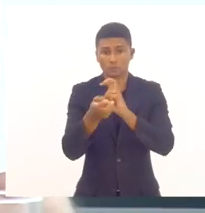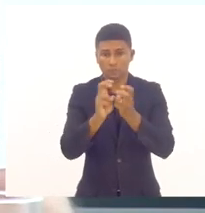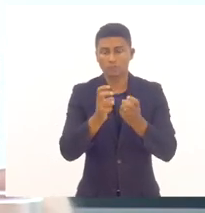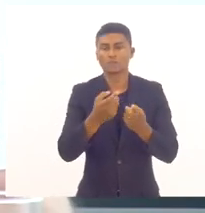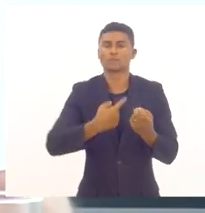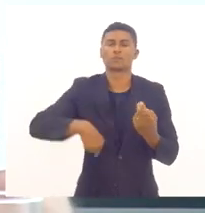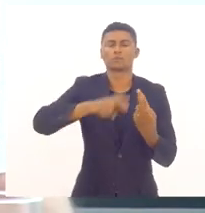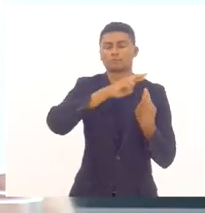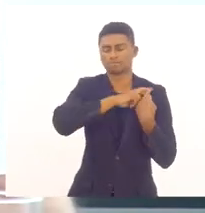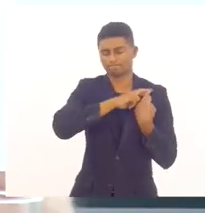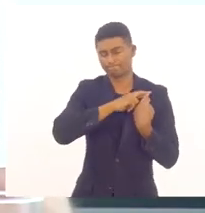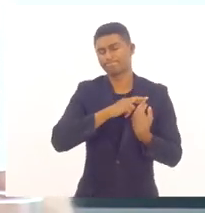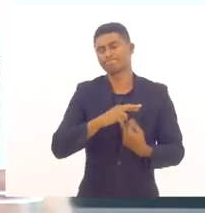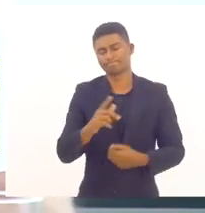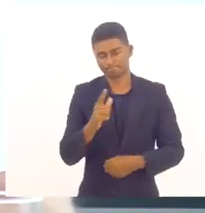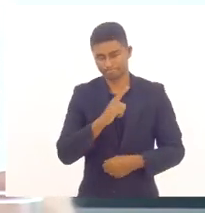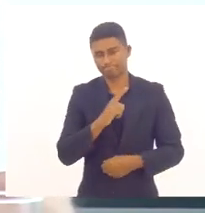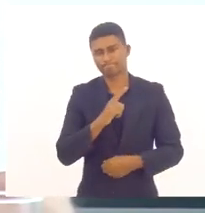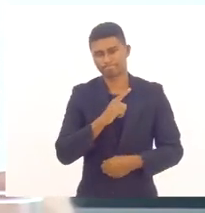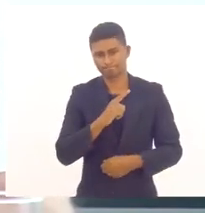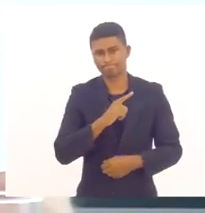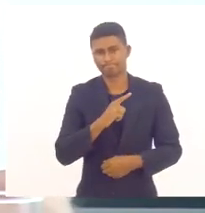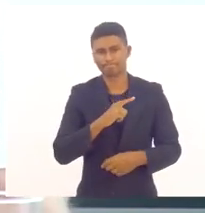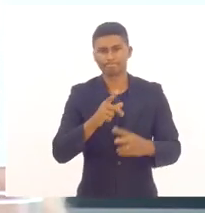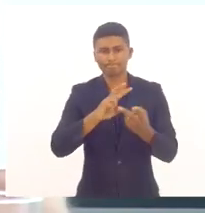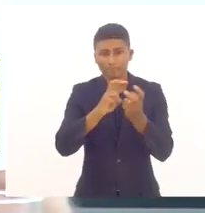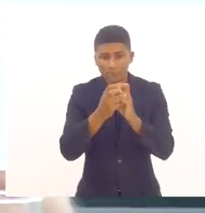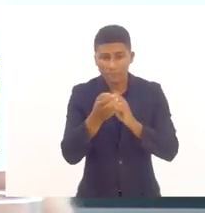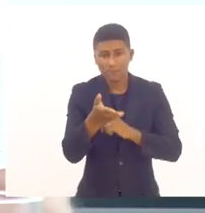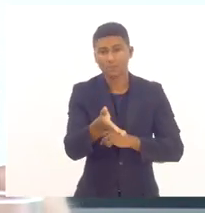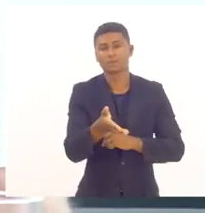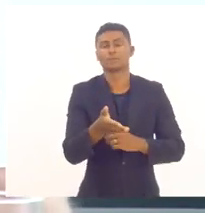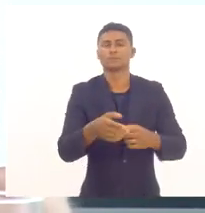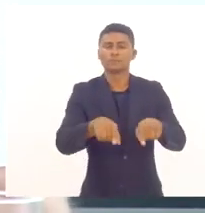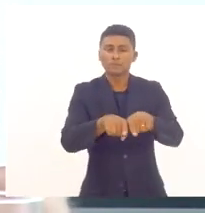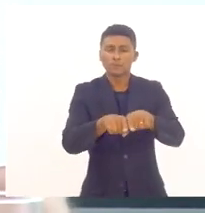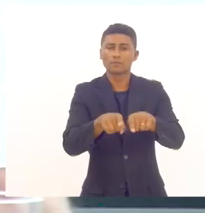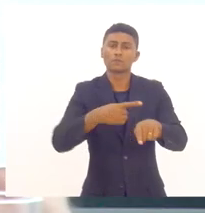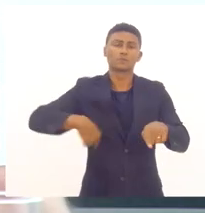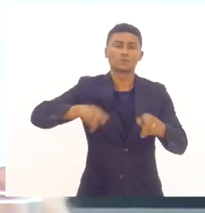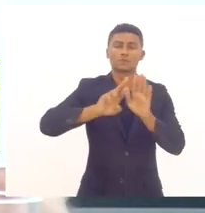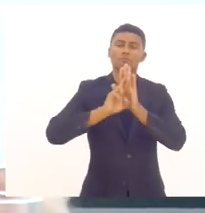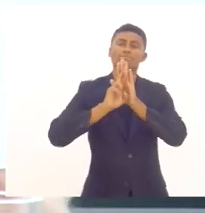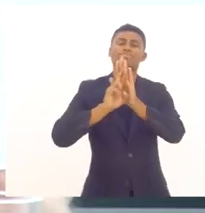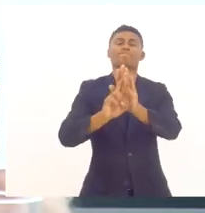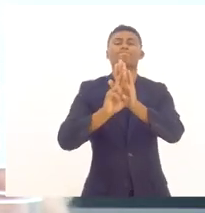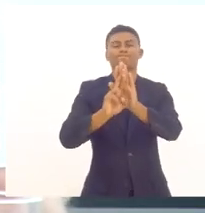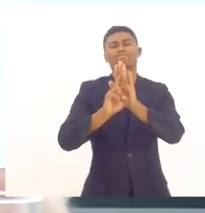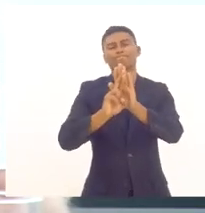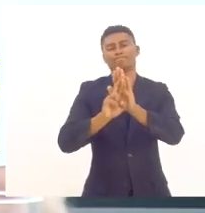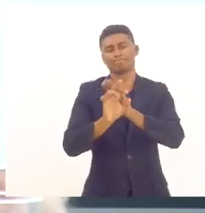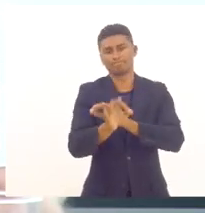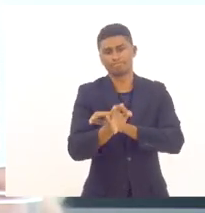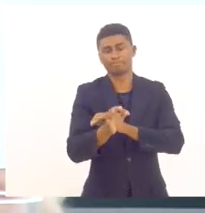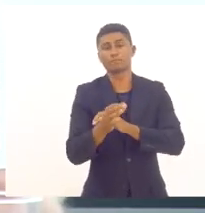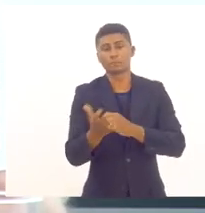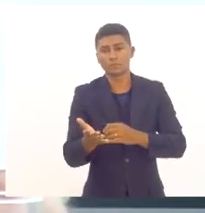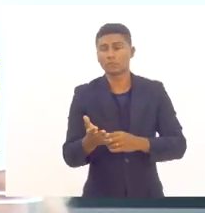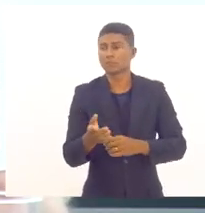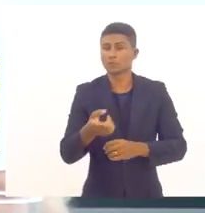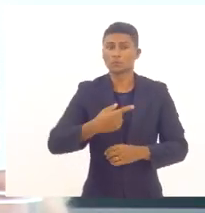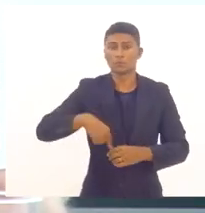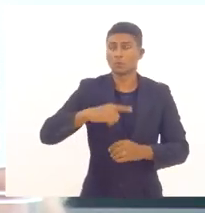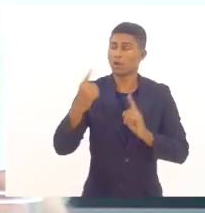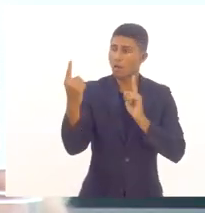que nós temos com a capoeira e pela representação que nós somos pela capoeira, fomos cobrar do